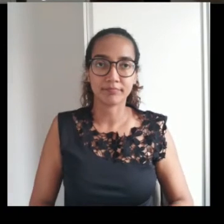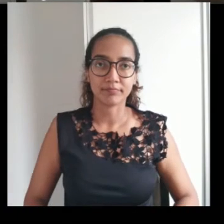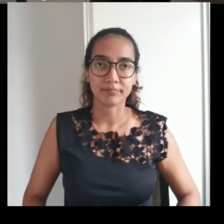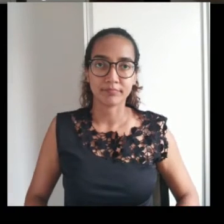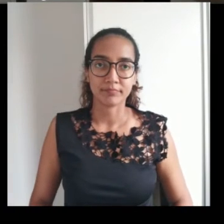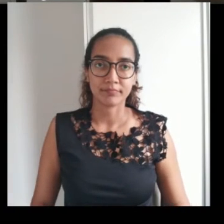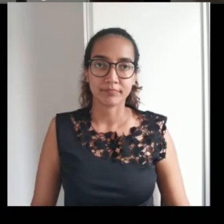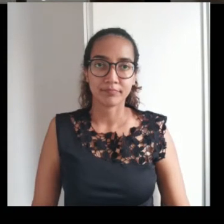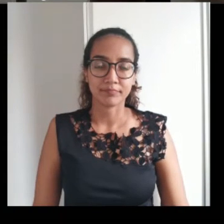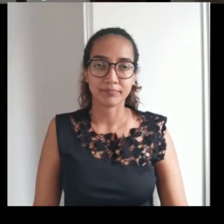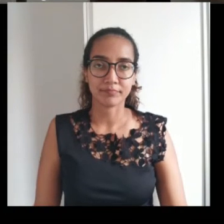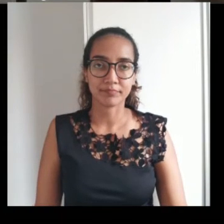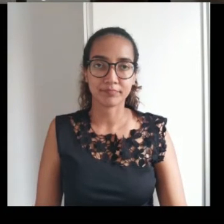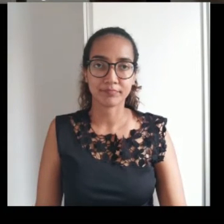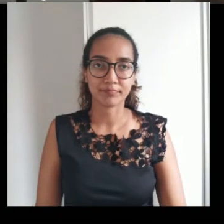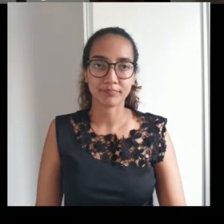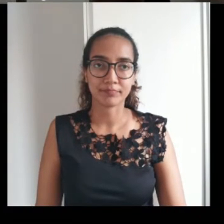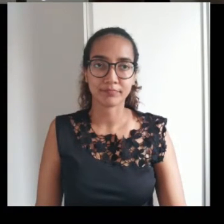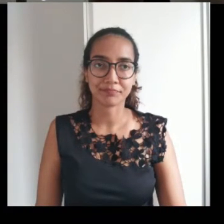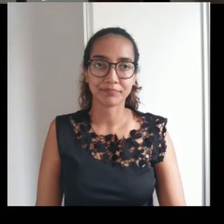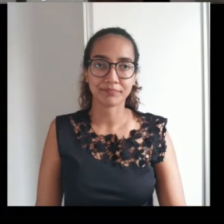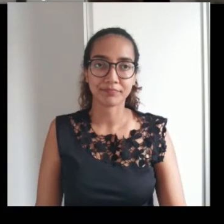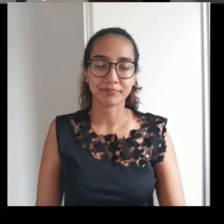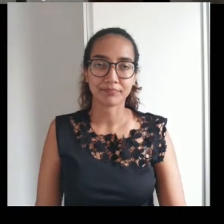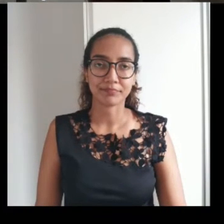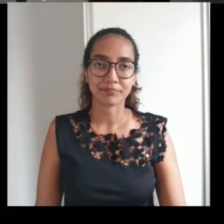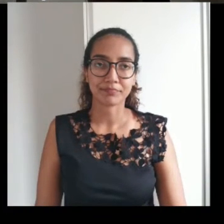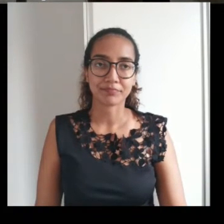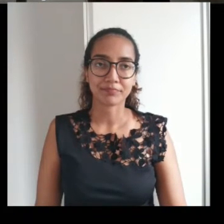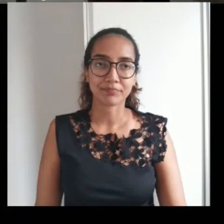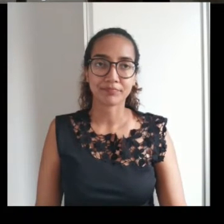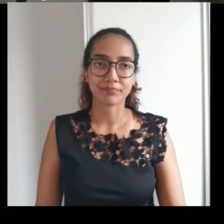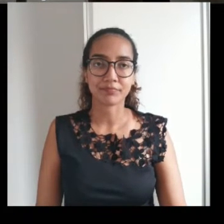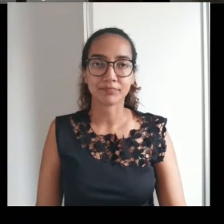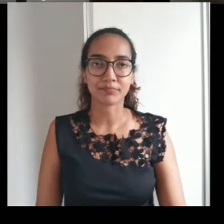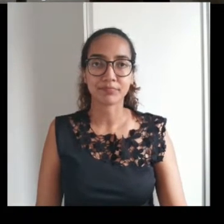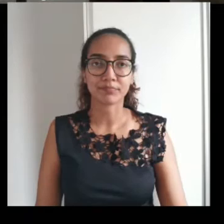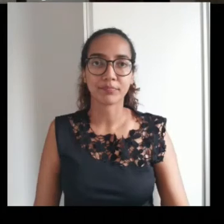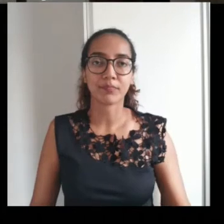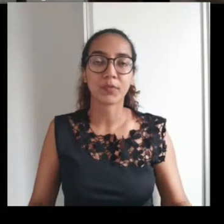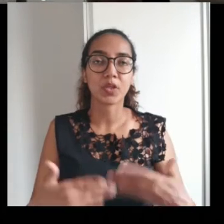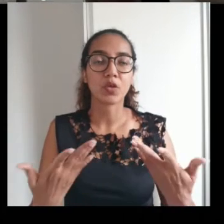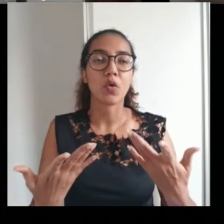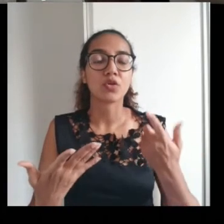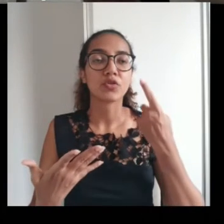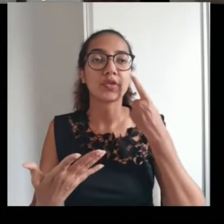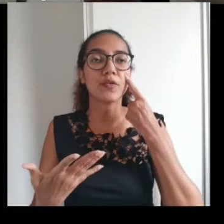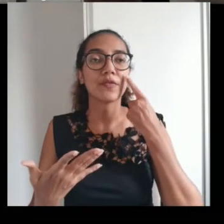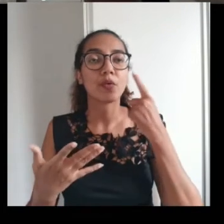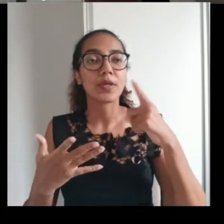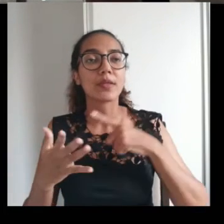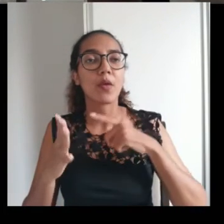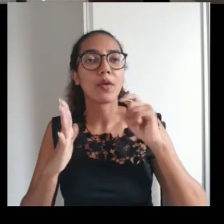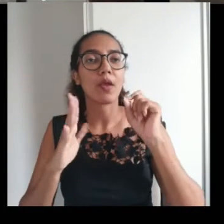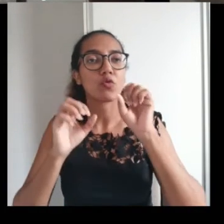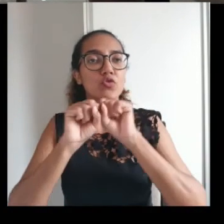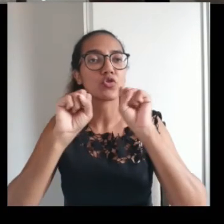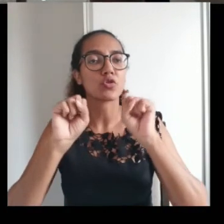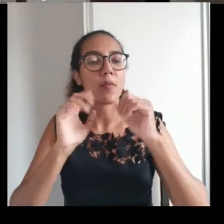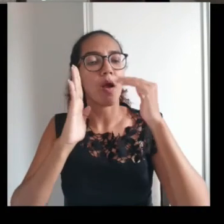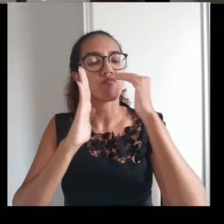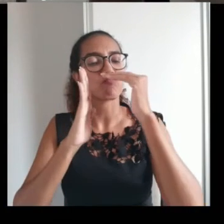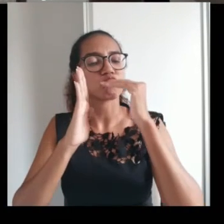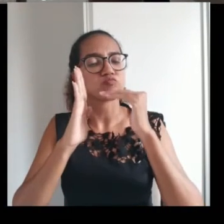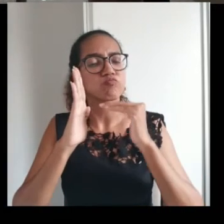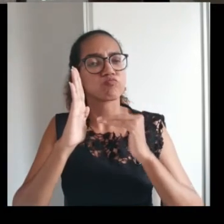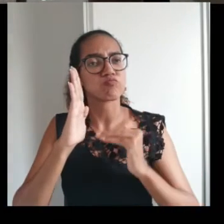vamos lá ver isso aqui, né? A gente viu que a gente precisa estruturar o sistema em camadas, né? A gente tem várias camadas, né, na aplicação, né?